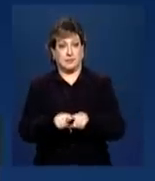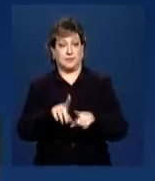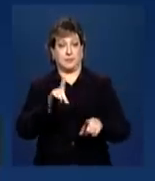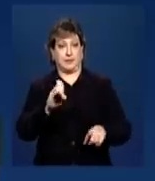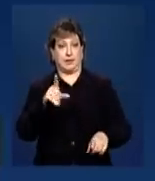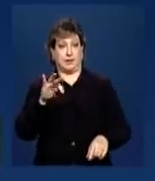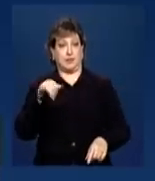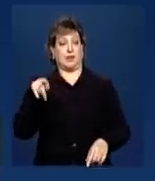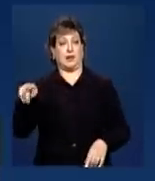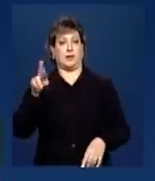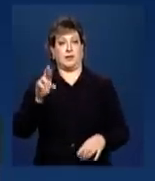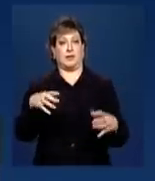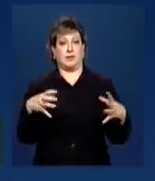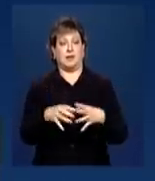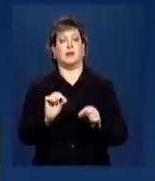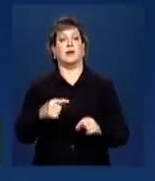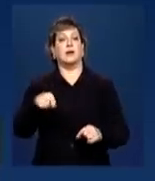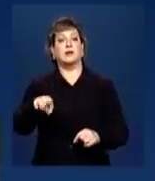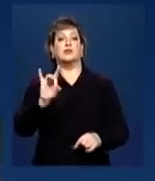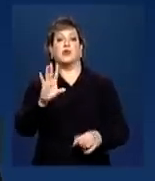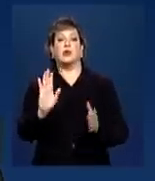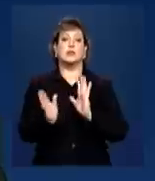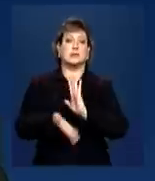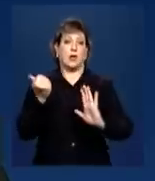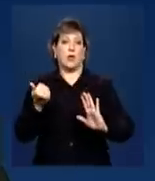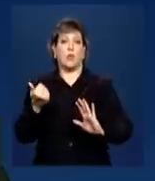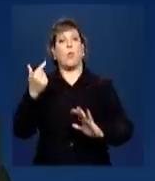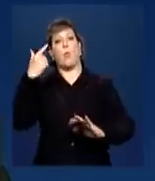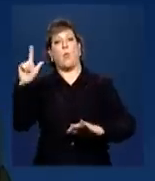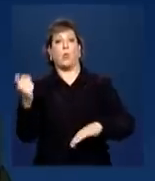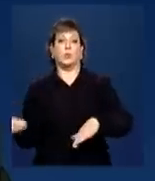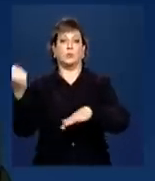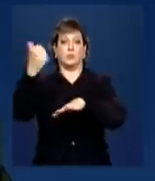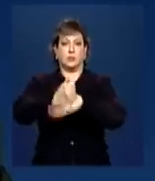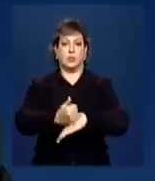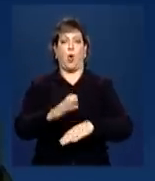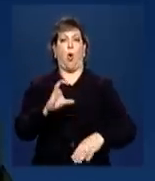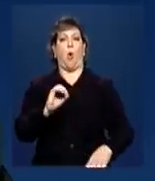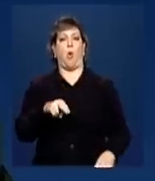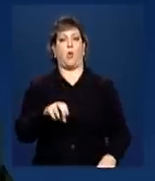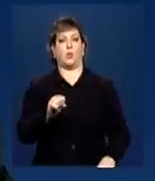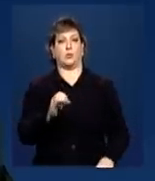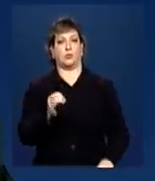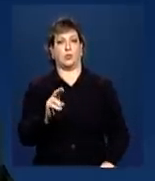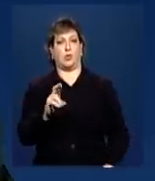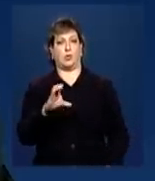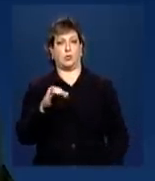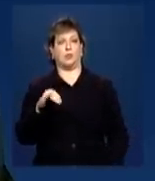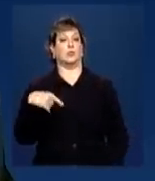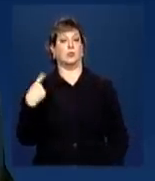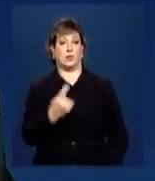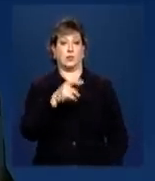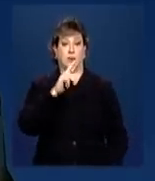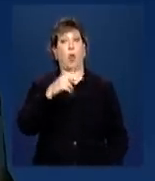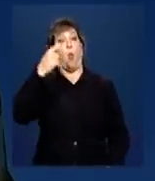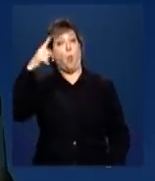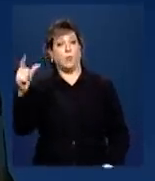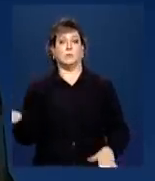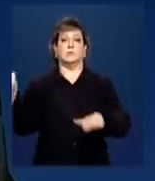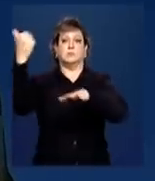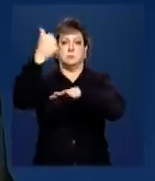Delta, ela foi simplesmente substituída no consórcio e as suas responsabilidades substituídas pelas